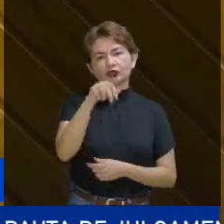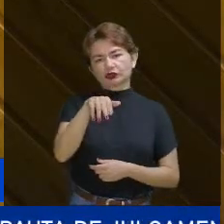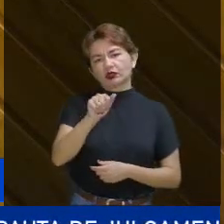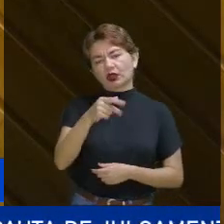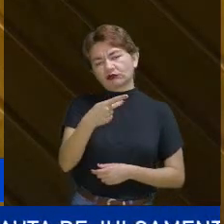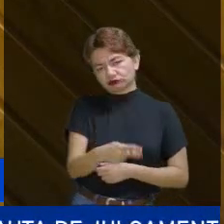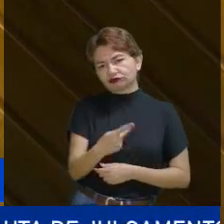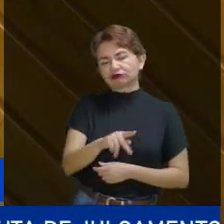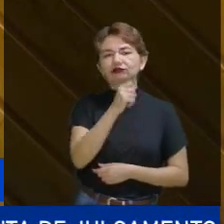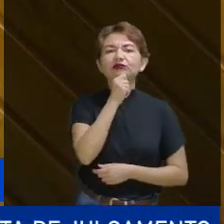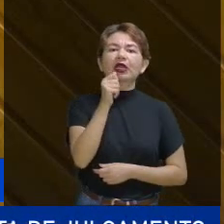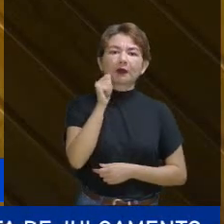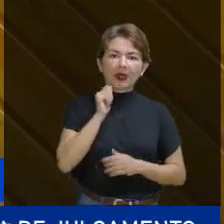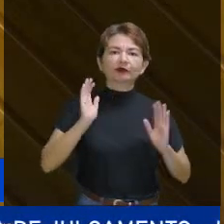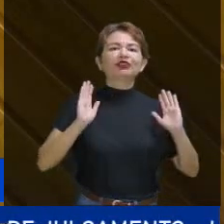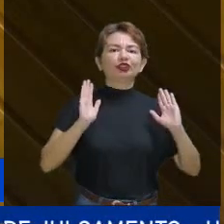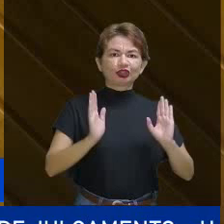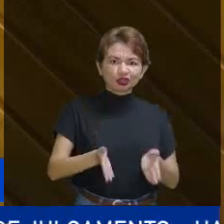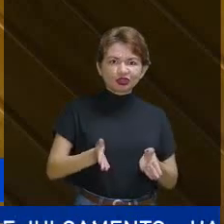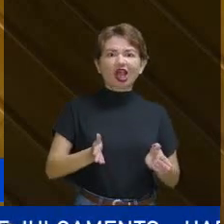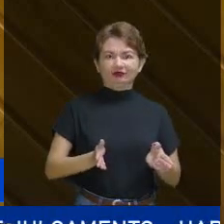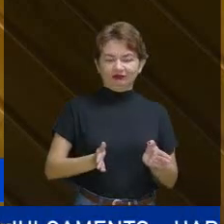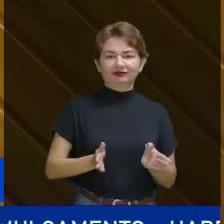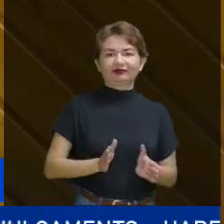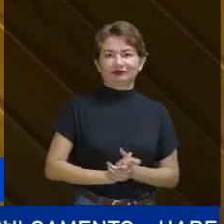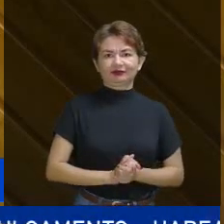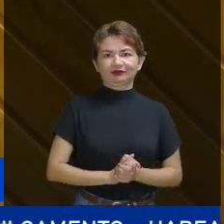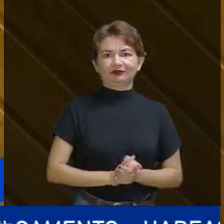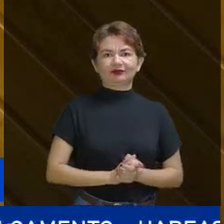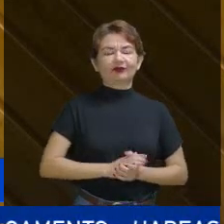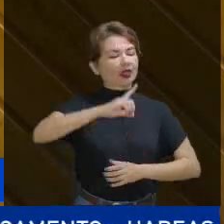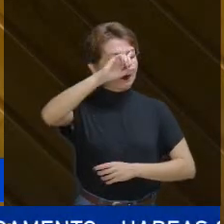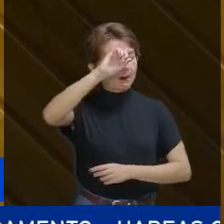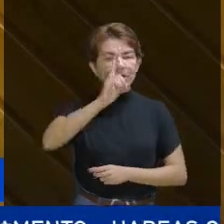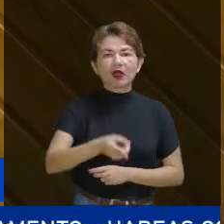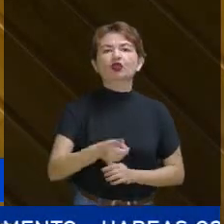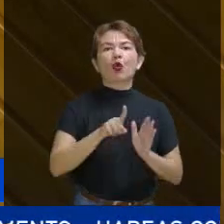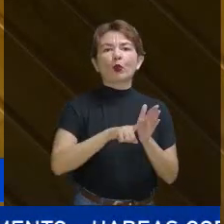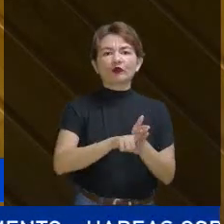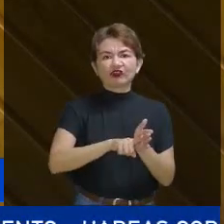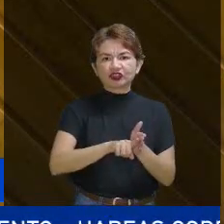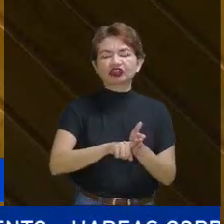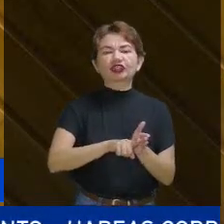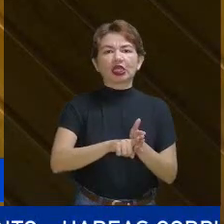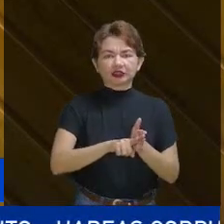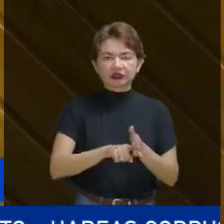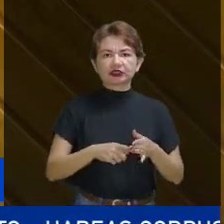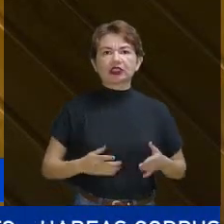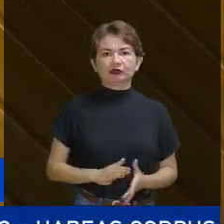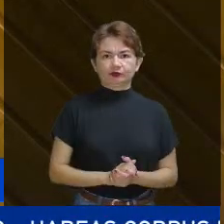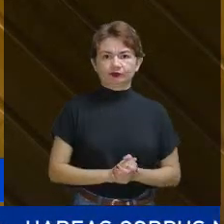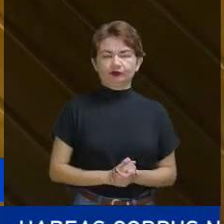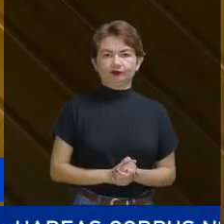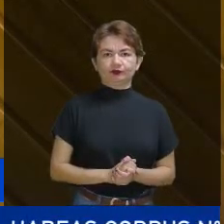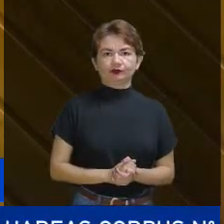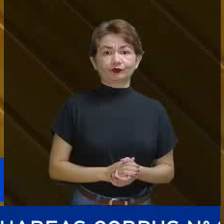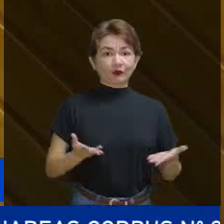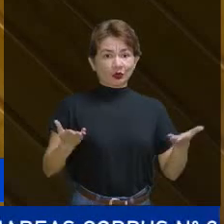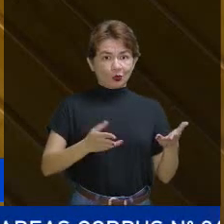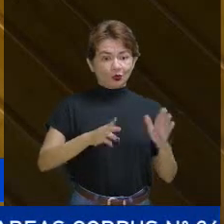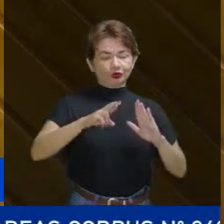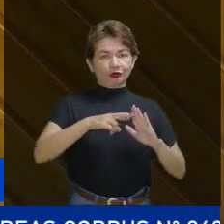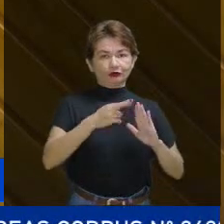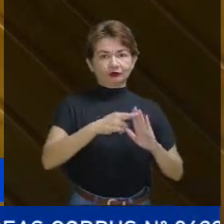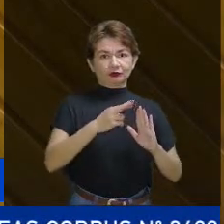zona eleitoral de Macapá, aquele que já proferiu as decisões na investigação, tal qual veda